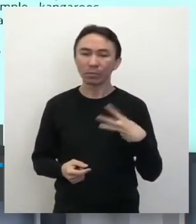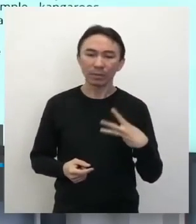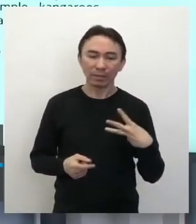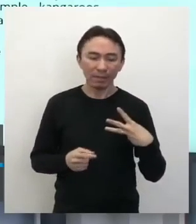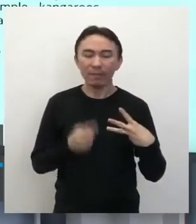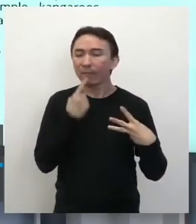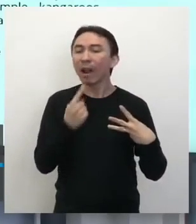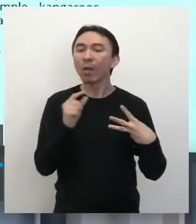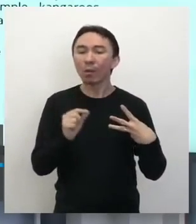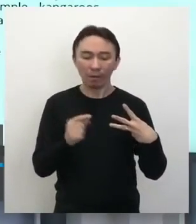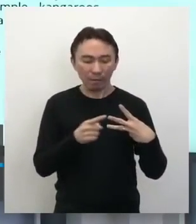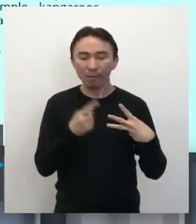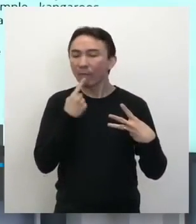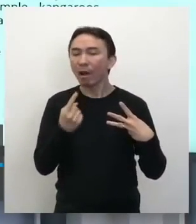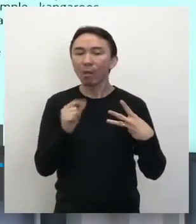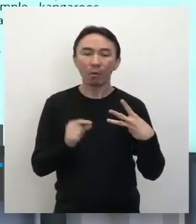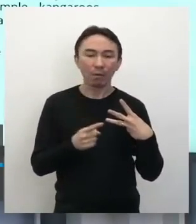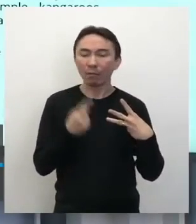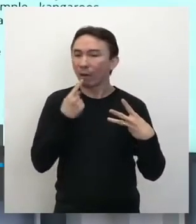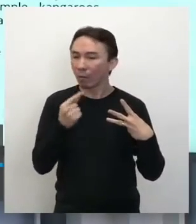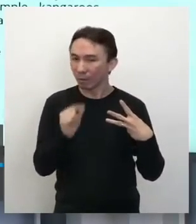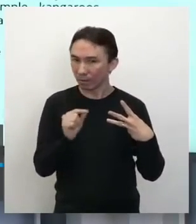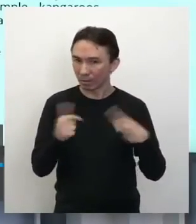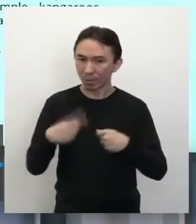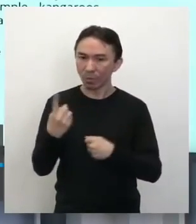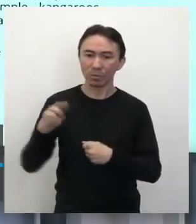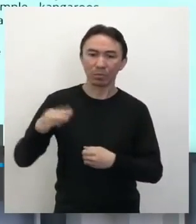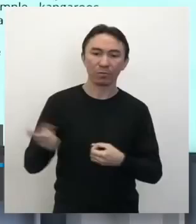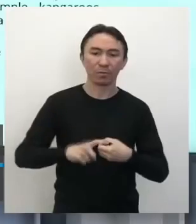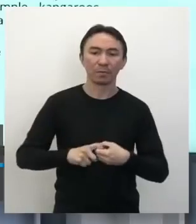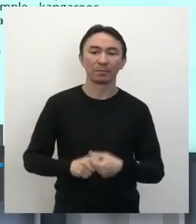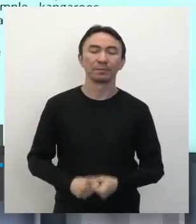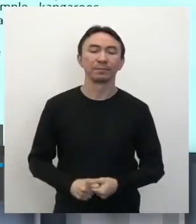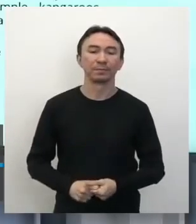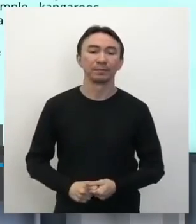Number 3, o que está falando. E a gente, em um minutinho, já volta.